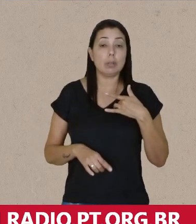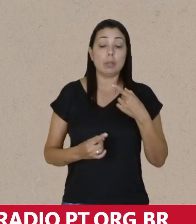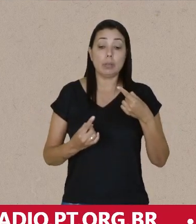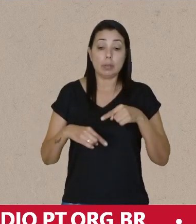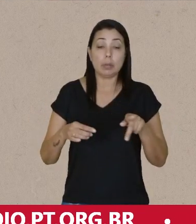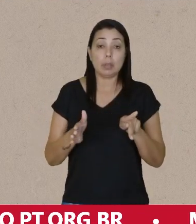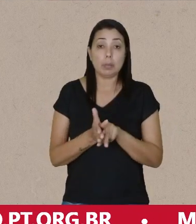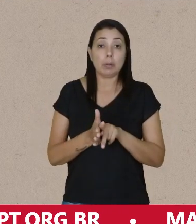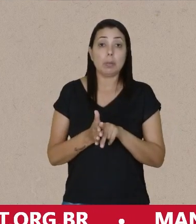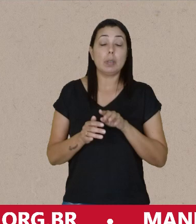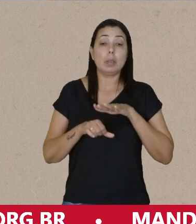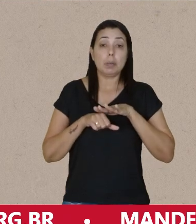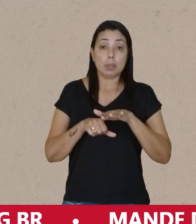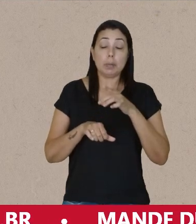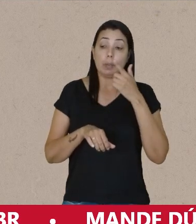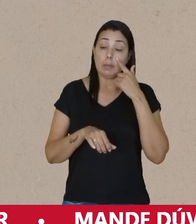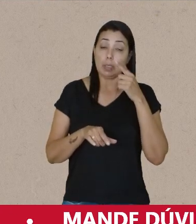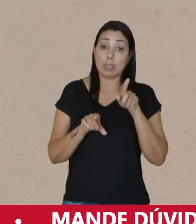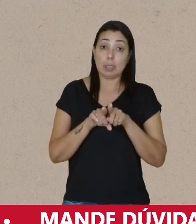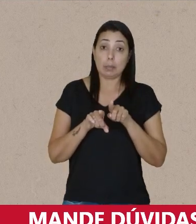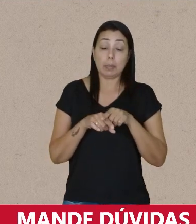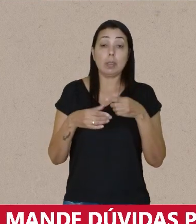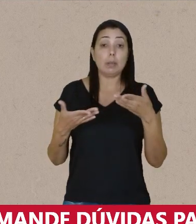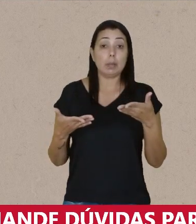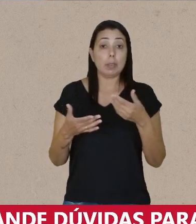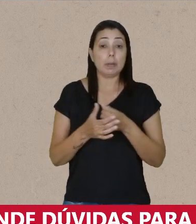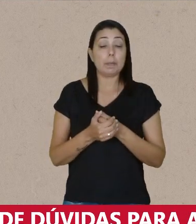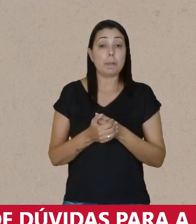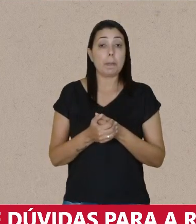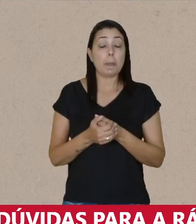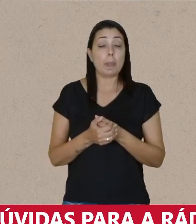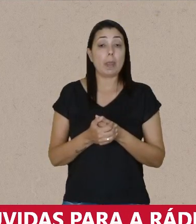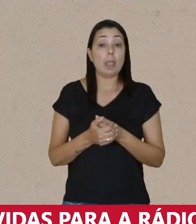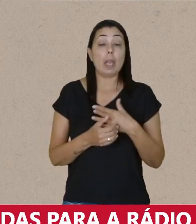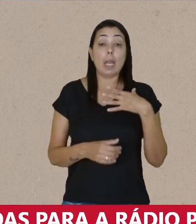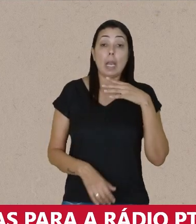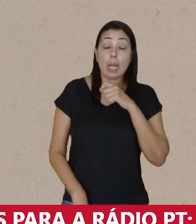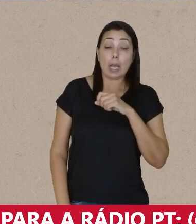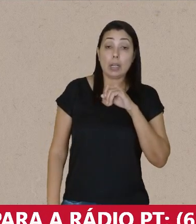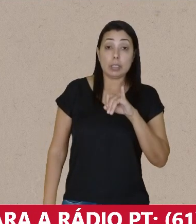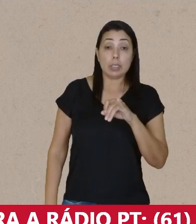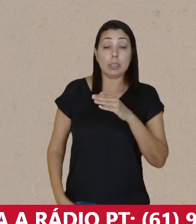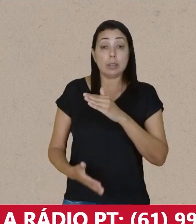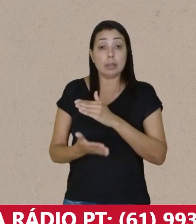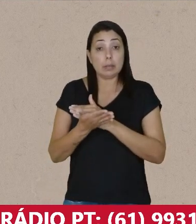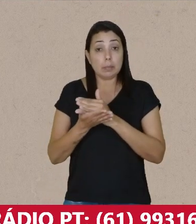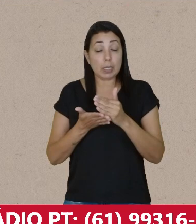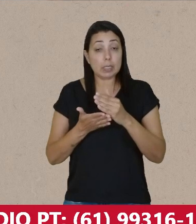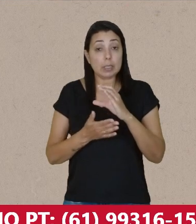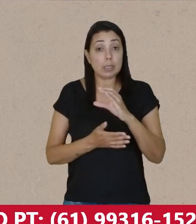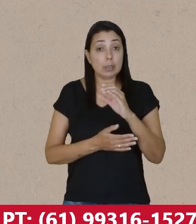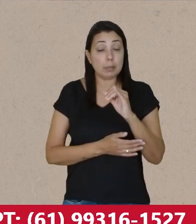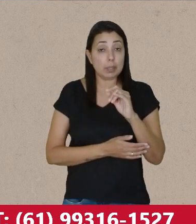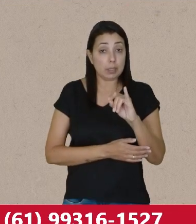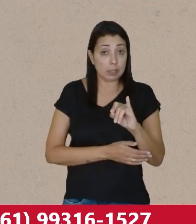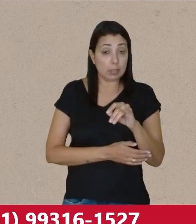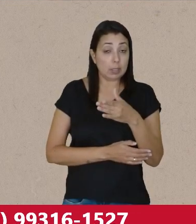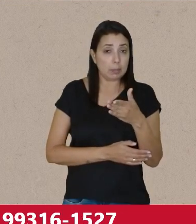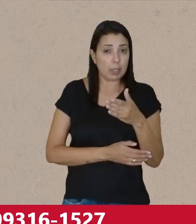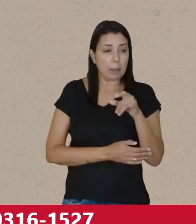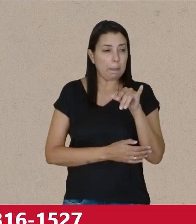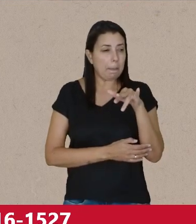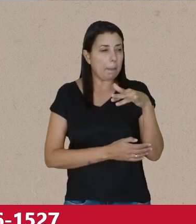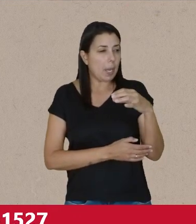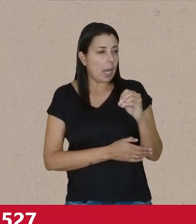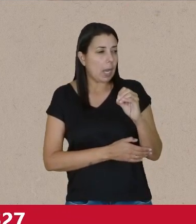da pandemia. Haja vista a questão da imunização, né? Eu acho que se a gente não tivesse iniciado a CPI em março,